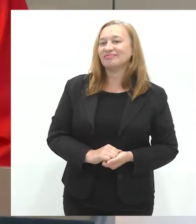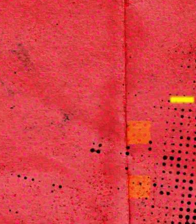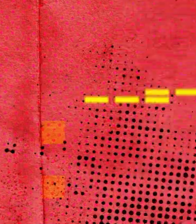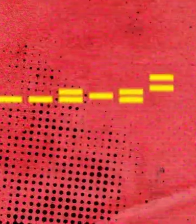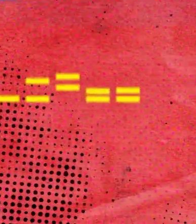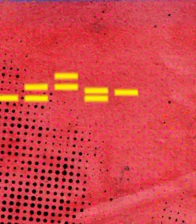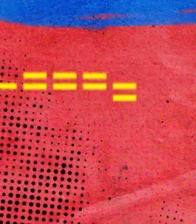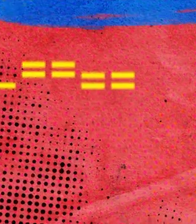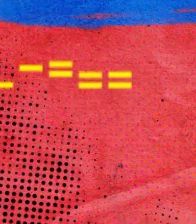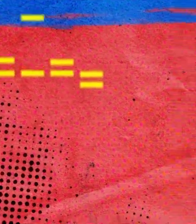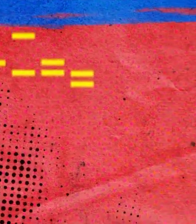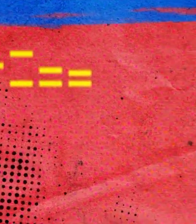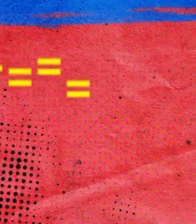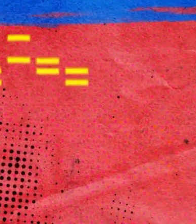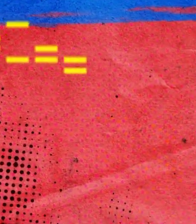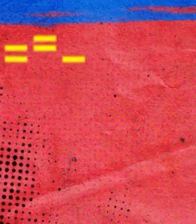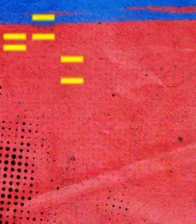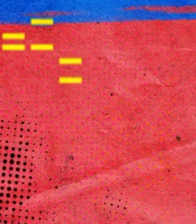pouco.